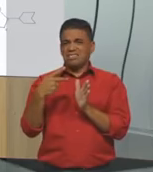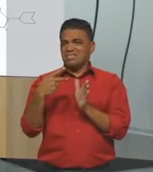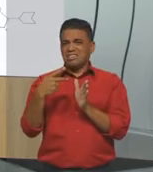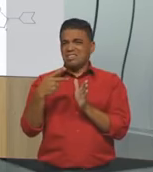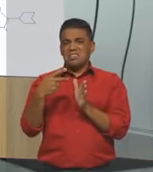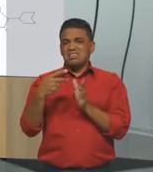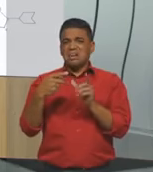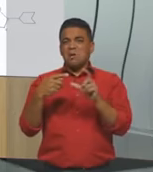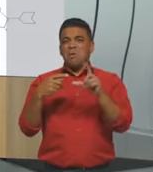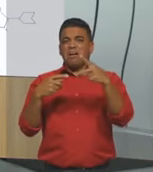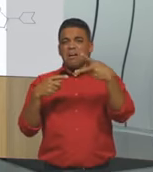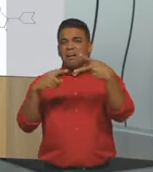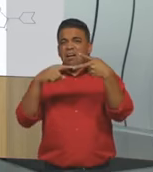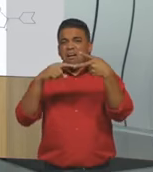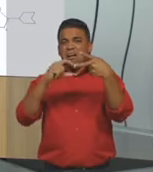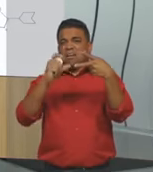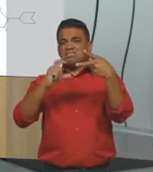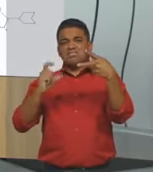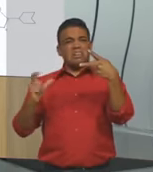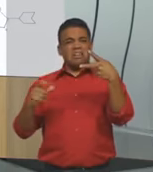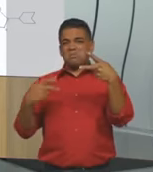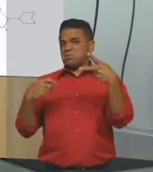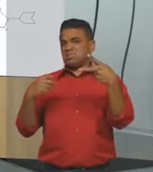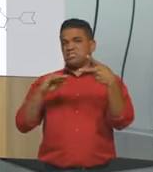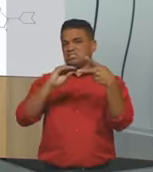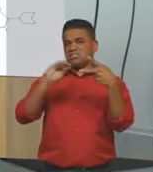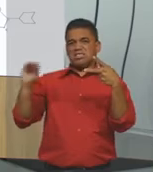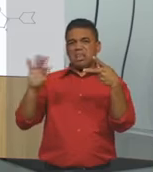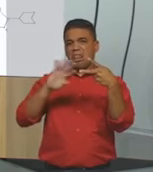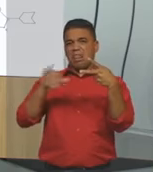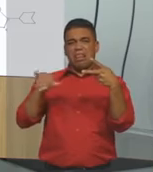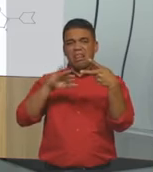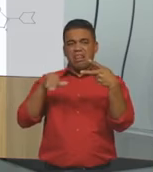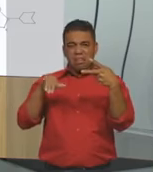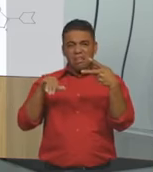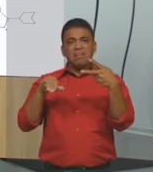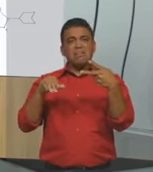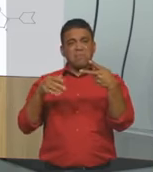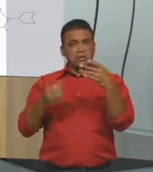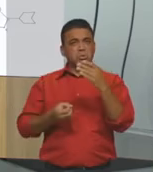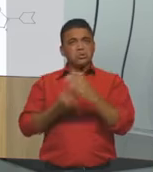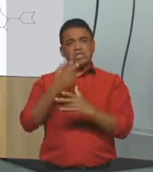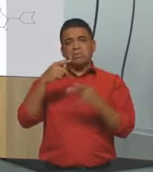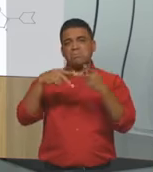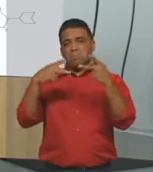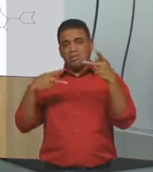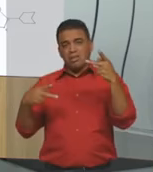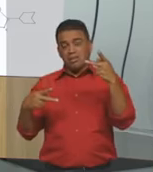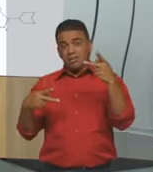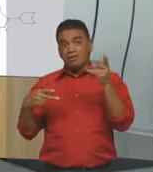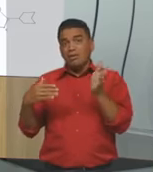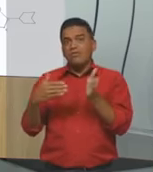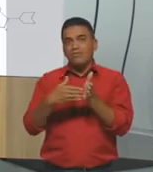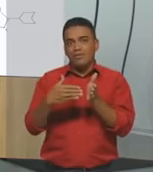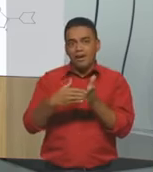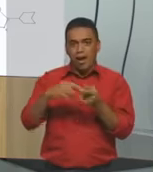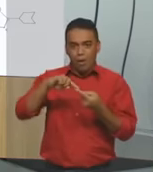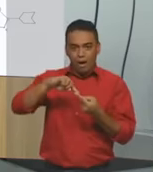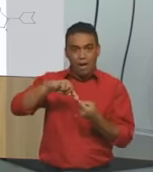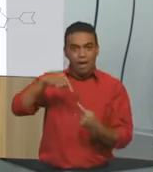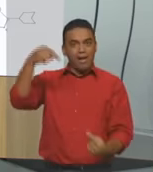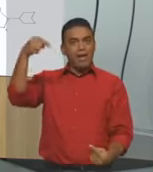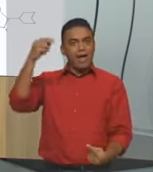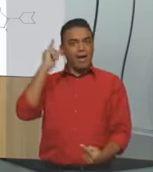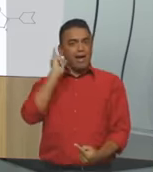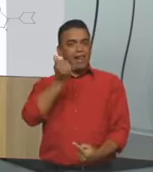que não vão ser necessários para que ocorra essa síntese de proteína, e esse produto final, que é o meu RNA mensageiro, ele